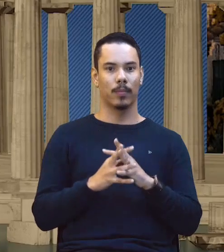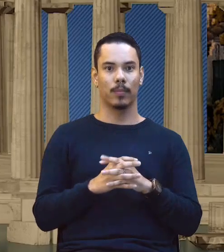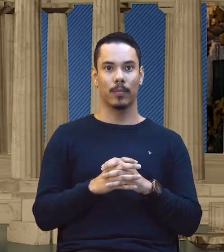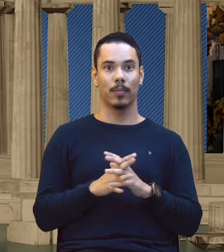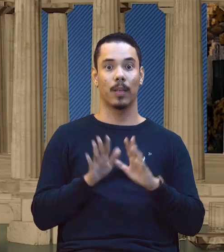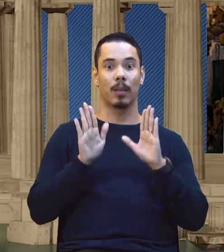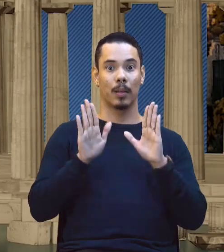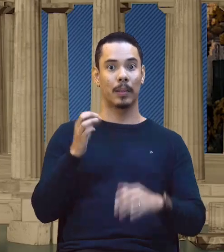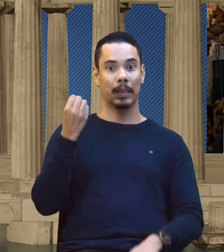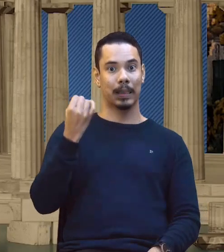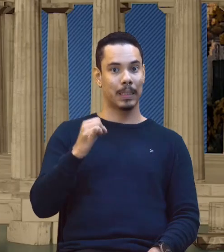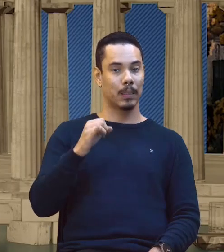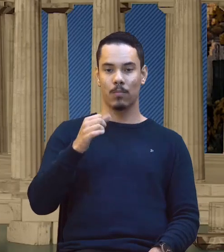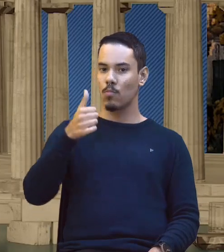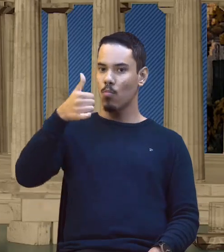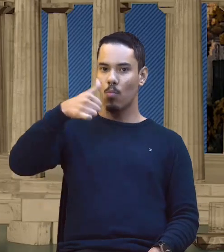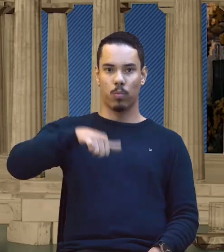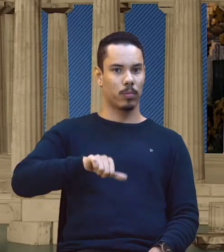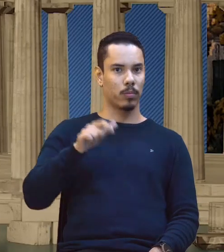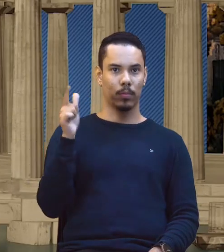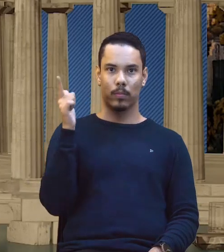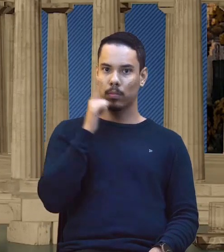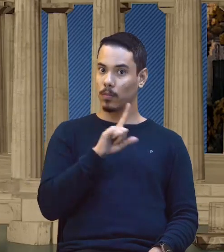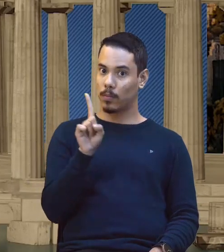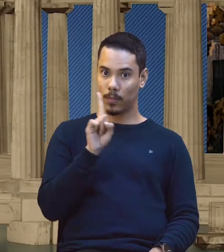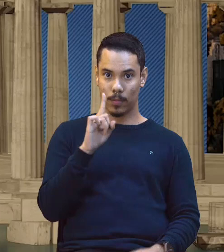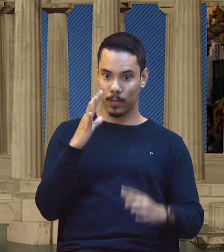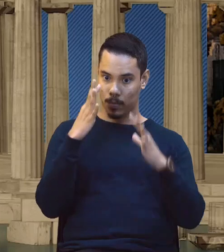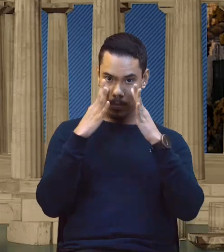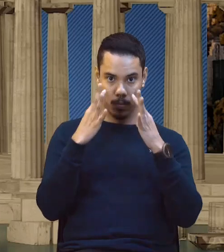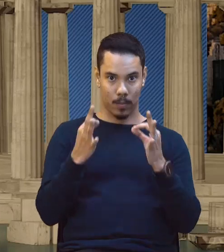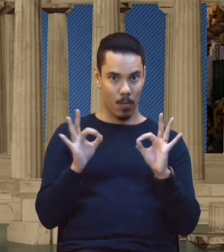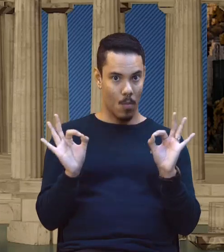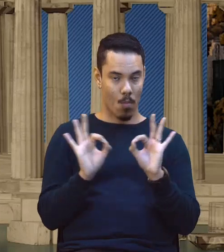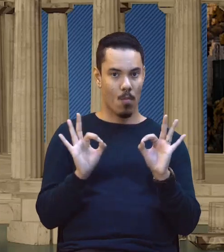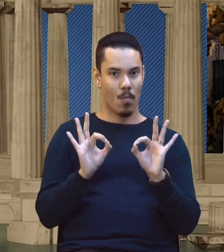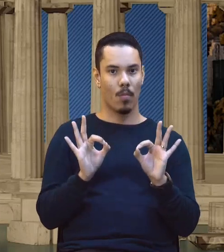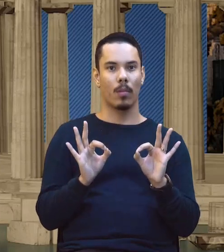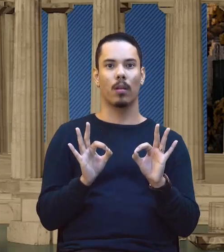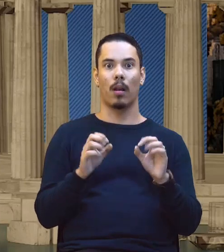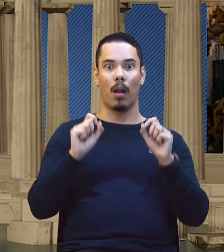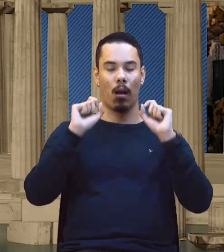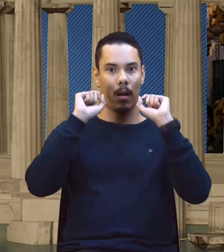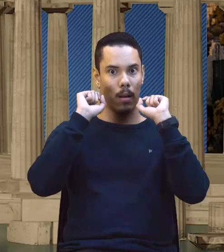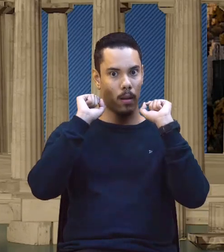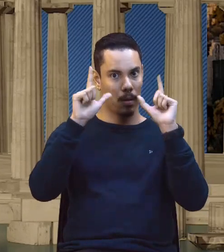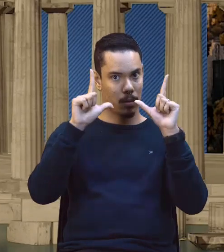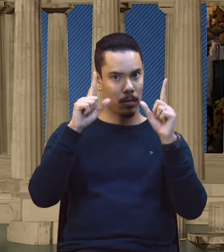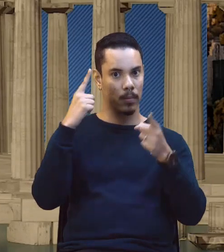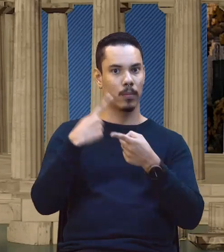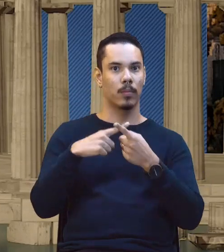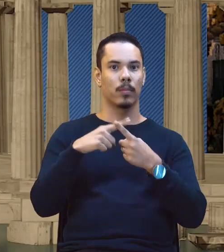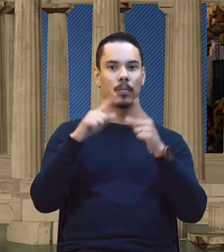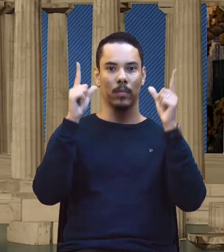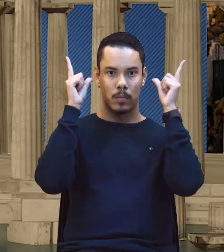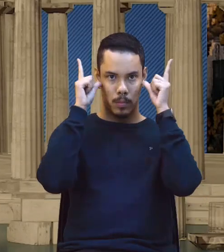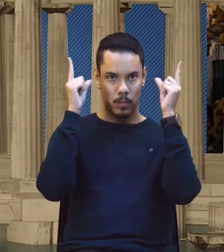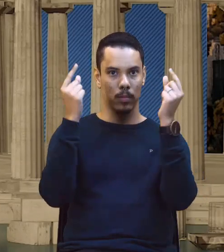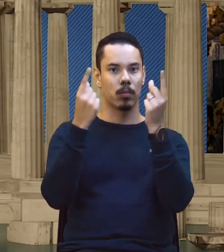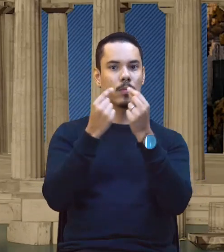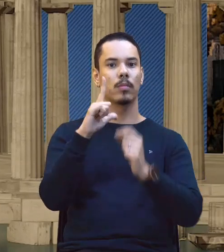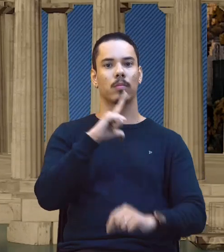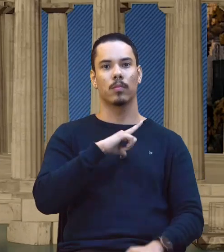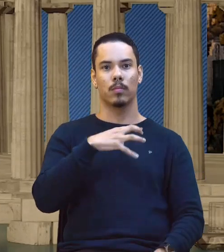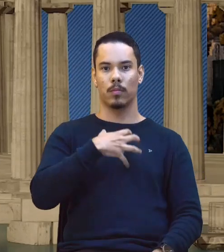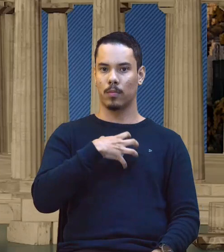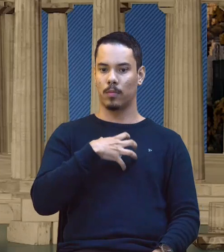não acertou, que não conseguiu prestar muito bem atenção, fique ligado, porque os gregos antigos tinham uma forma diferente